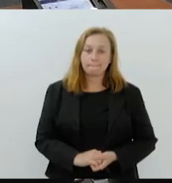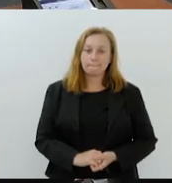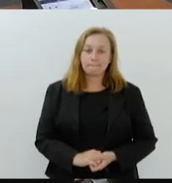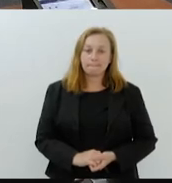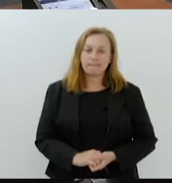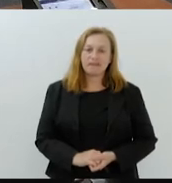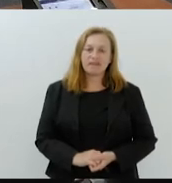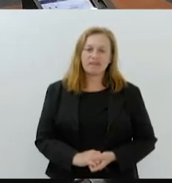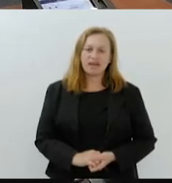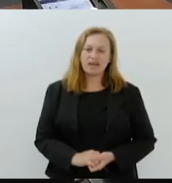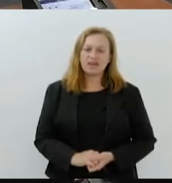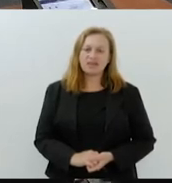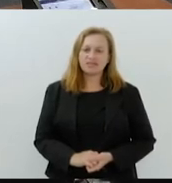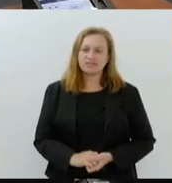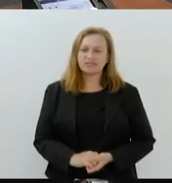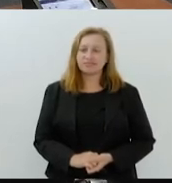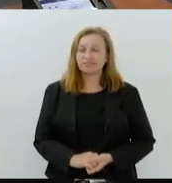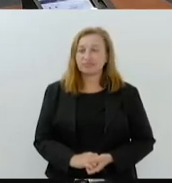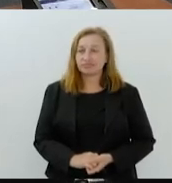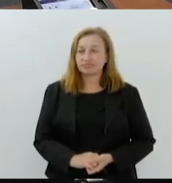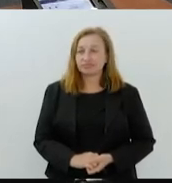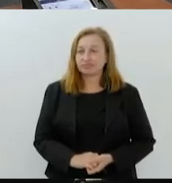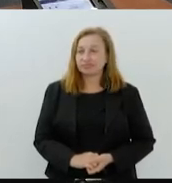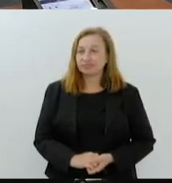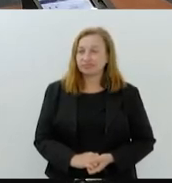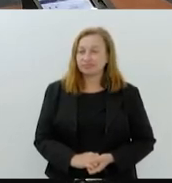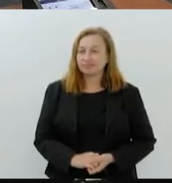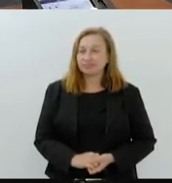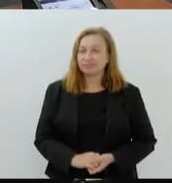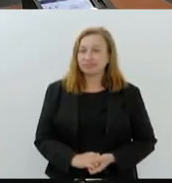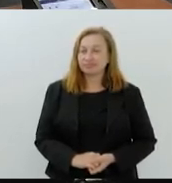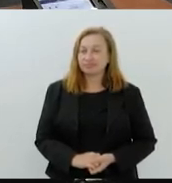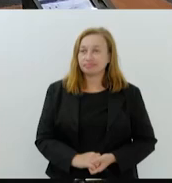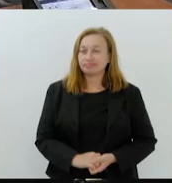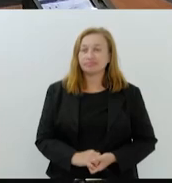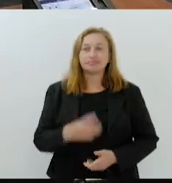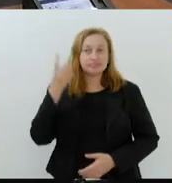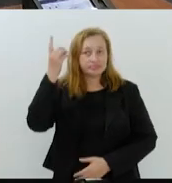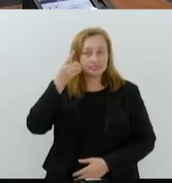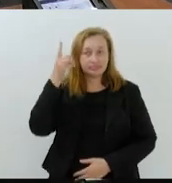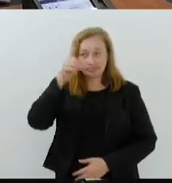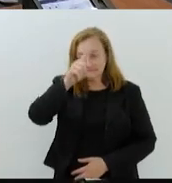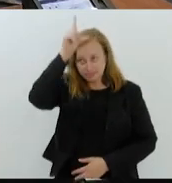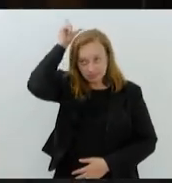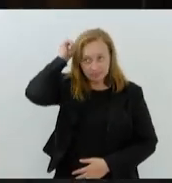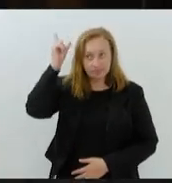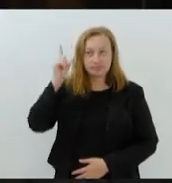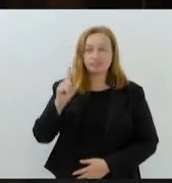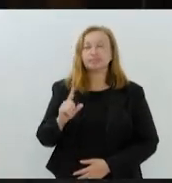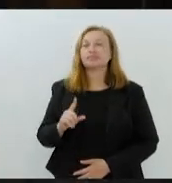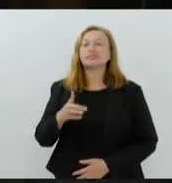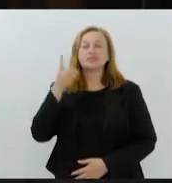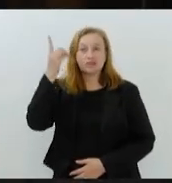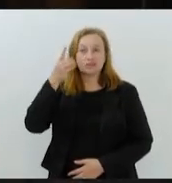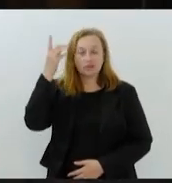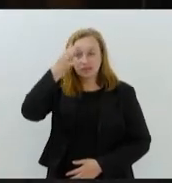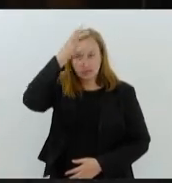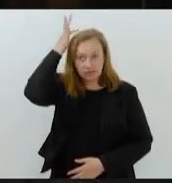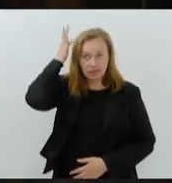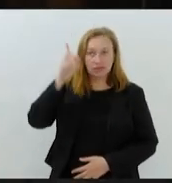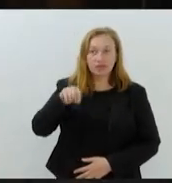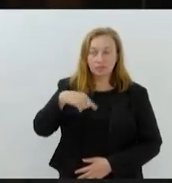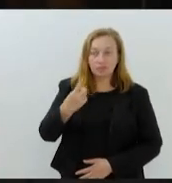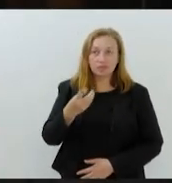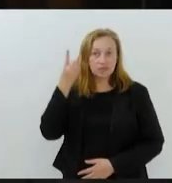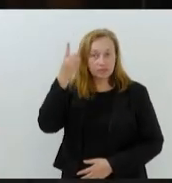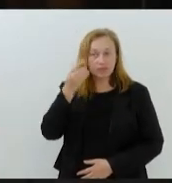Senhora presidente. Vou escrever, deputada Célia. Também deputado tô... Luiz Paulo, em seguida... Só um minutinho. Deputado Fred, em seguida,